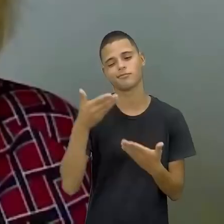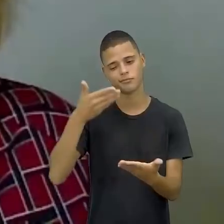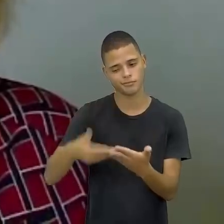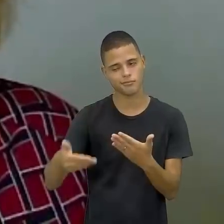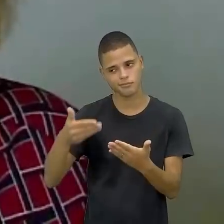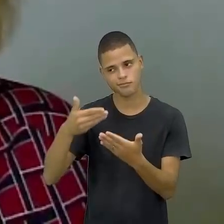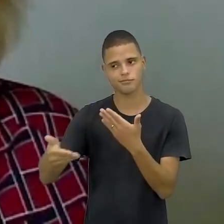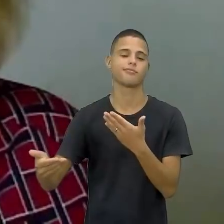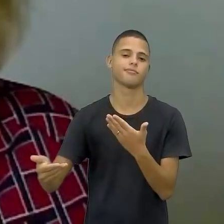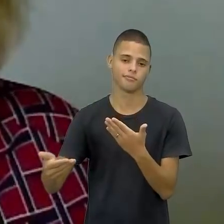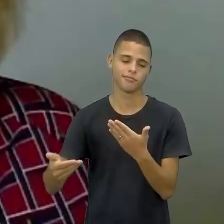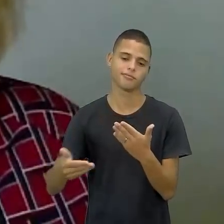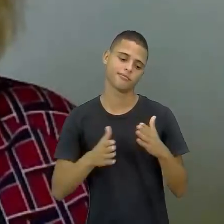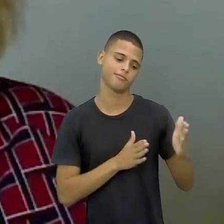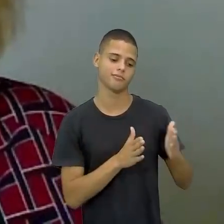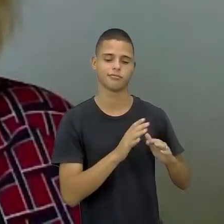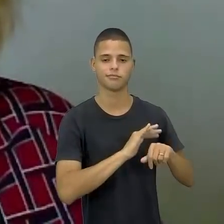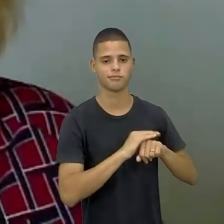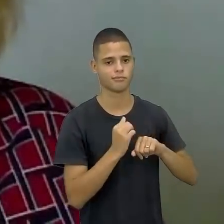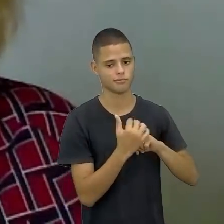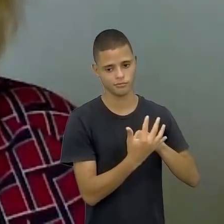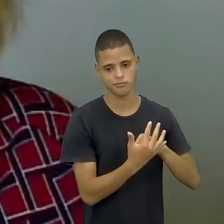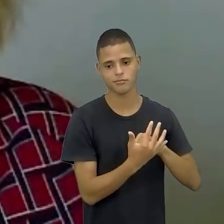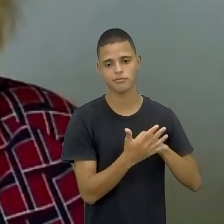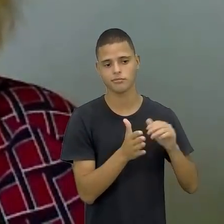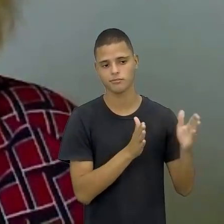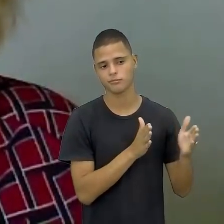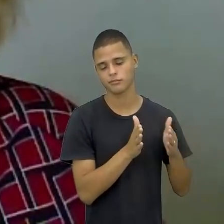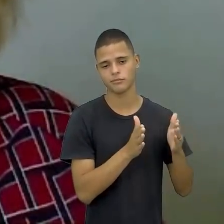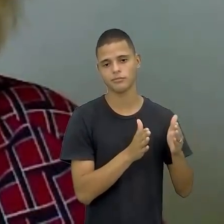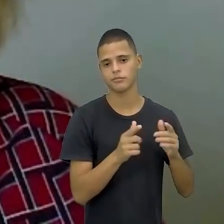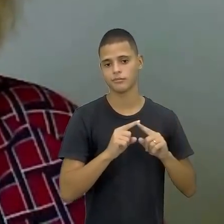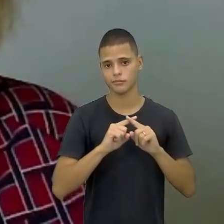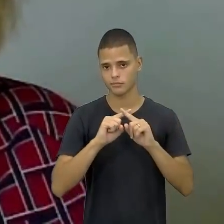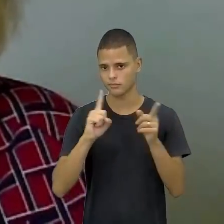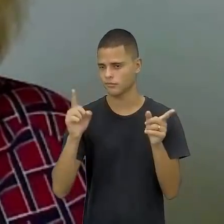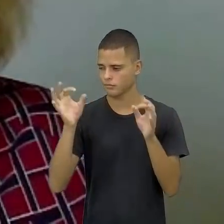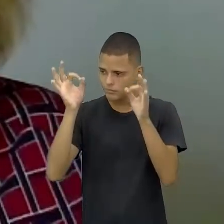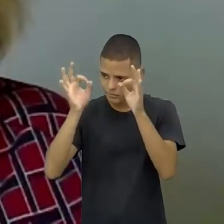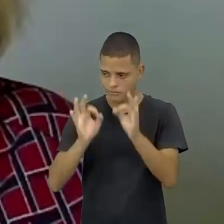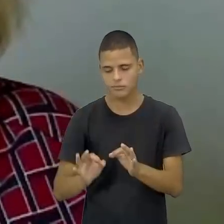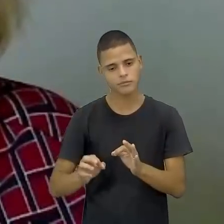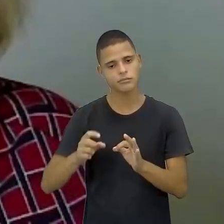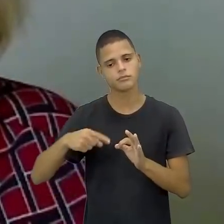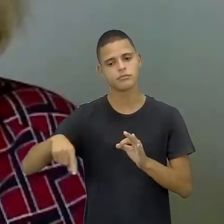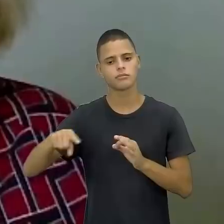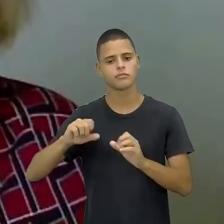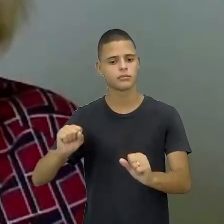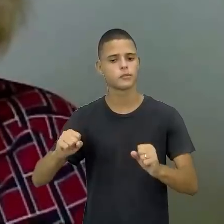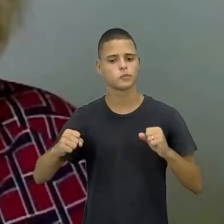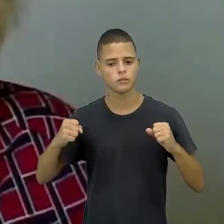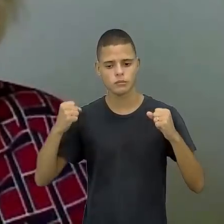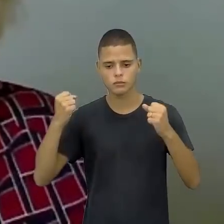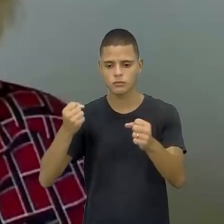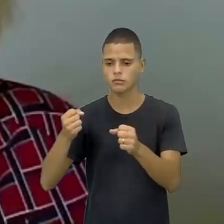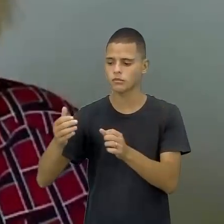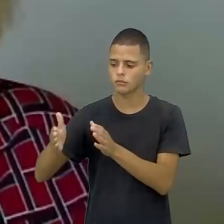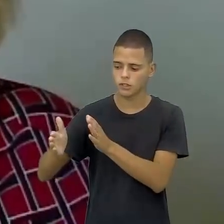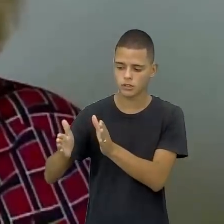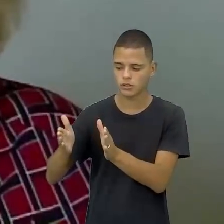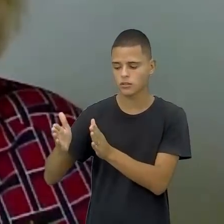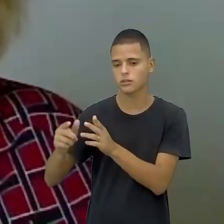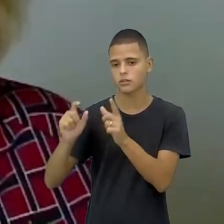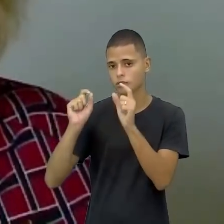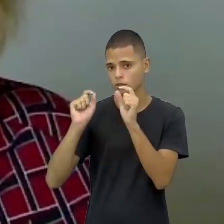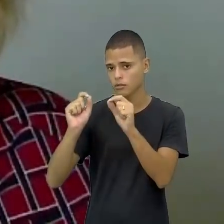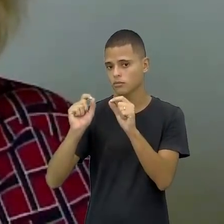ao longo dessa pandemia. Mas, com certeza, todo o nosso esforço, né, nesse momento